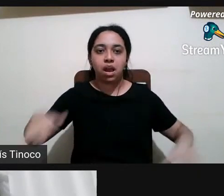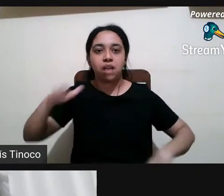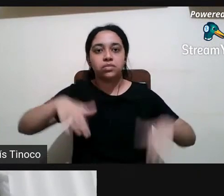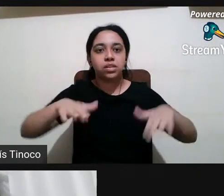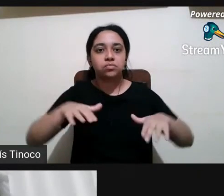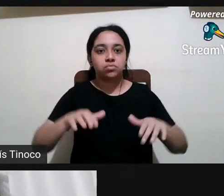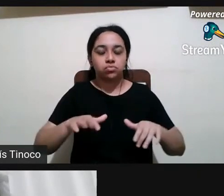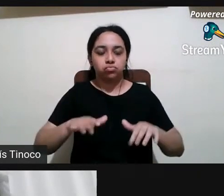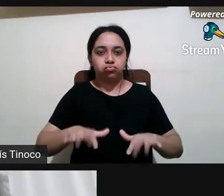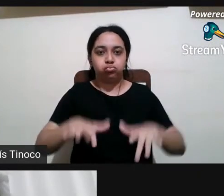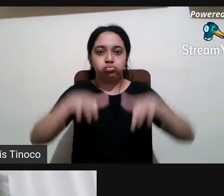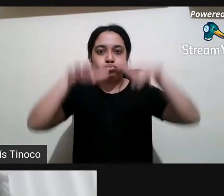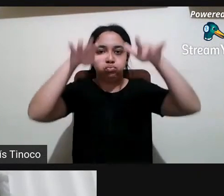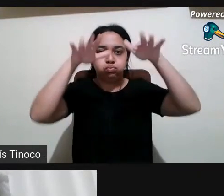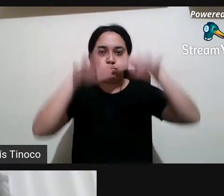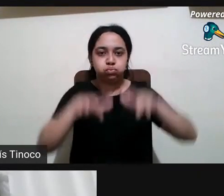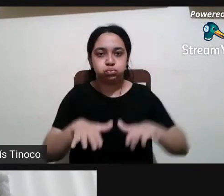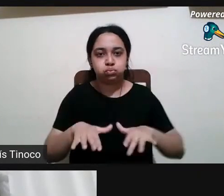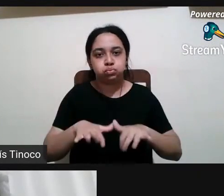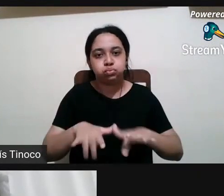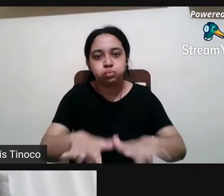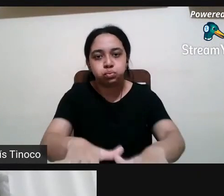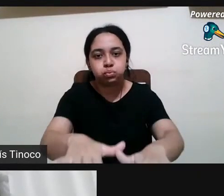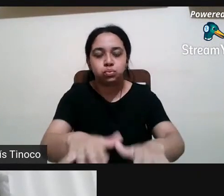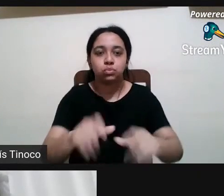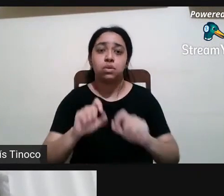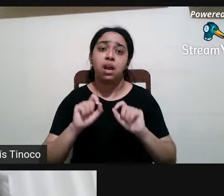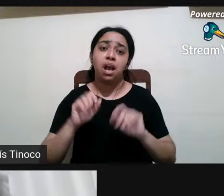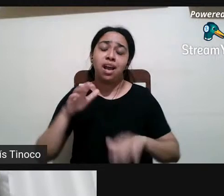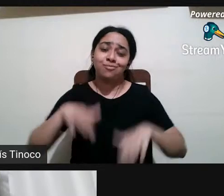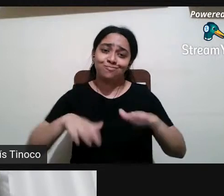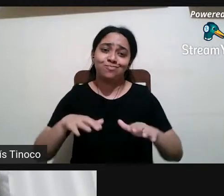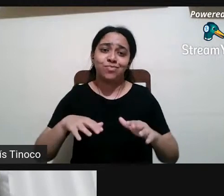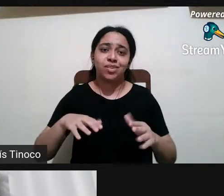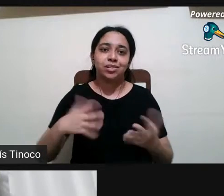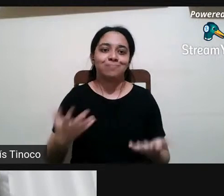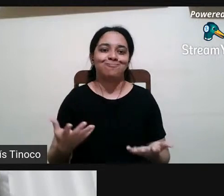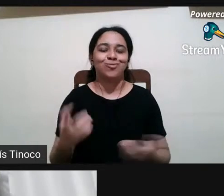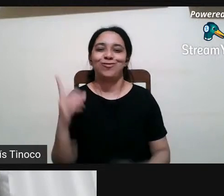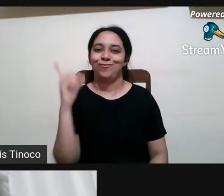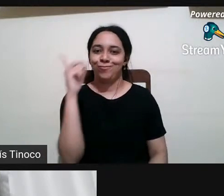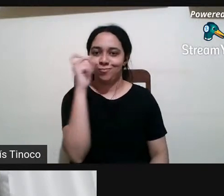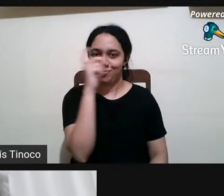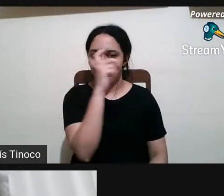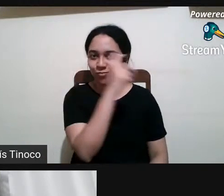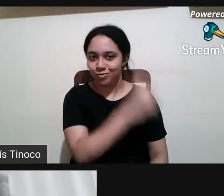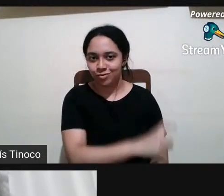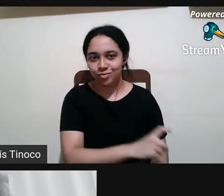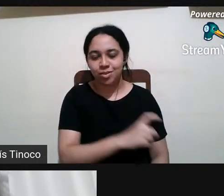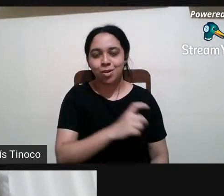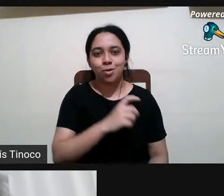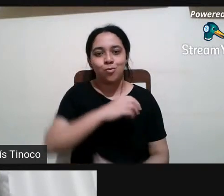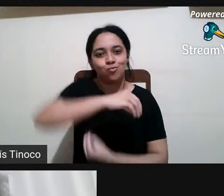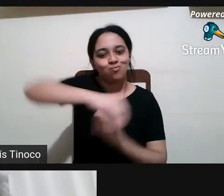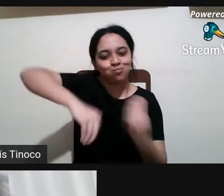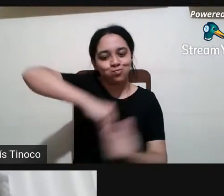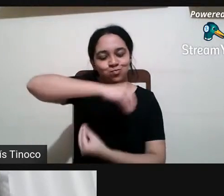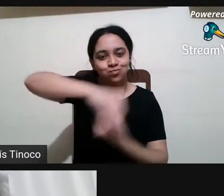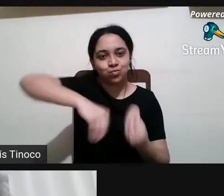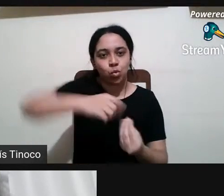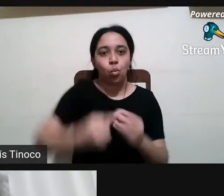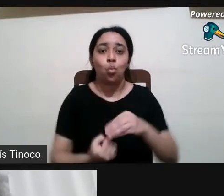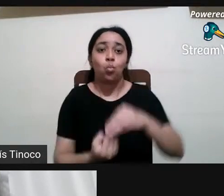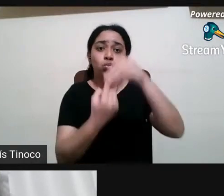que seja um fator que acaba homogeneizando talvez um pouco das amostras, mas a gente não tem